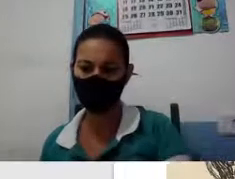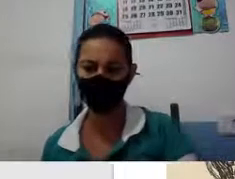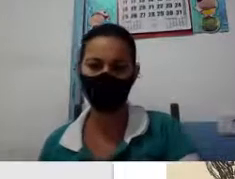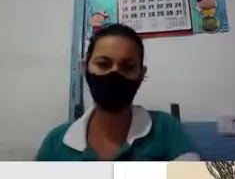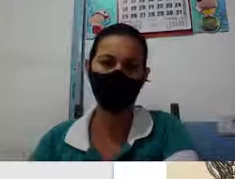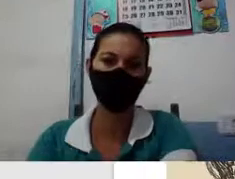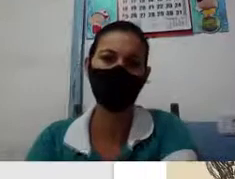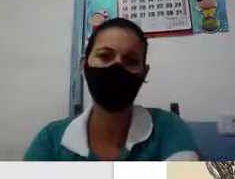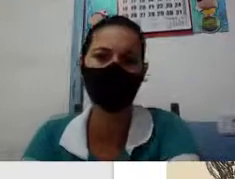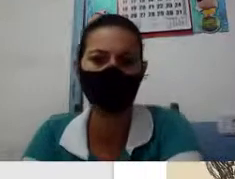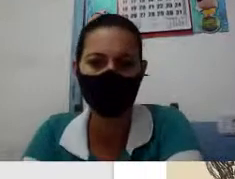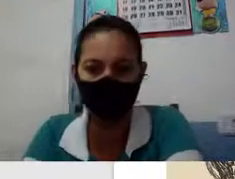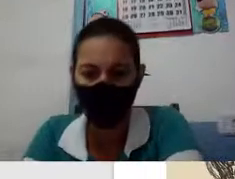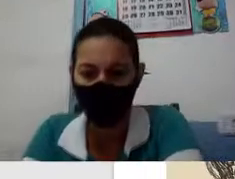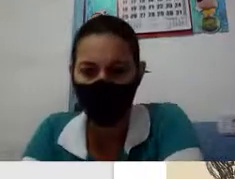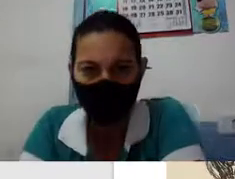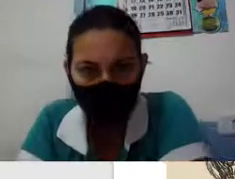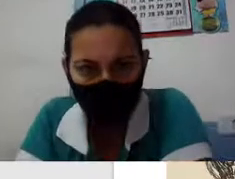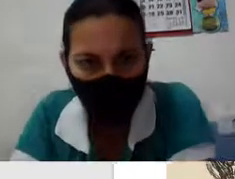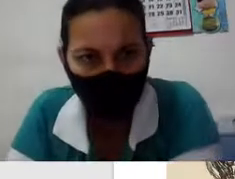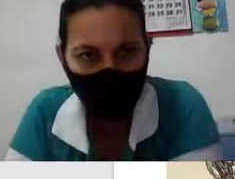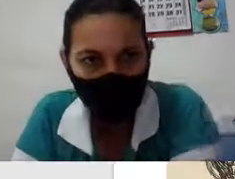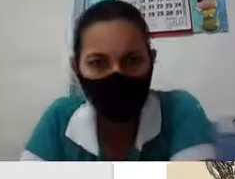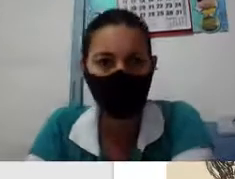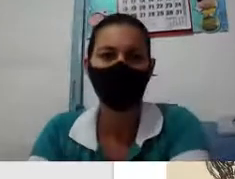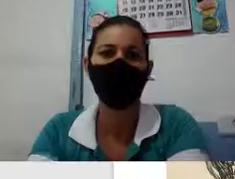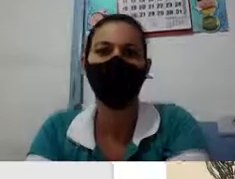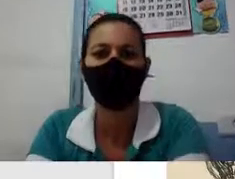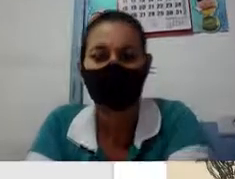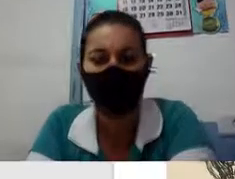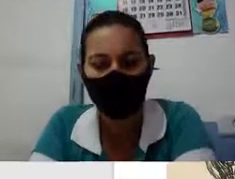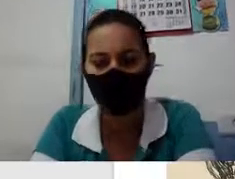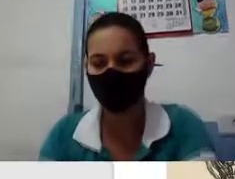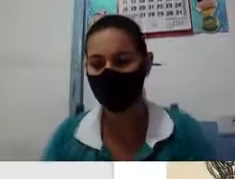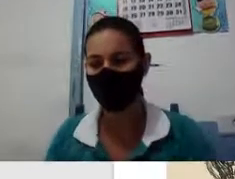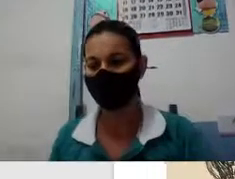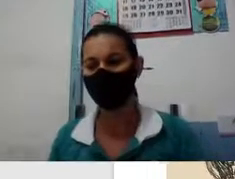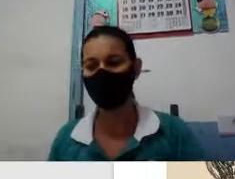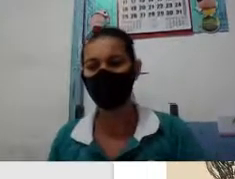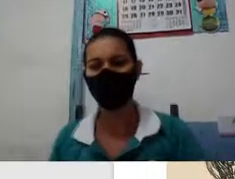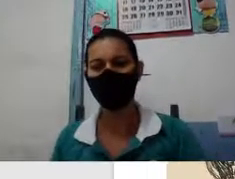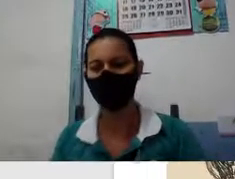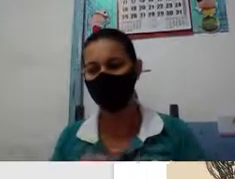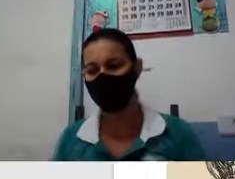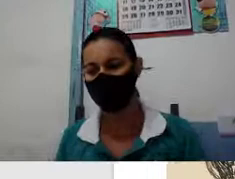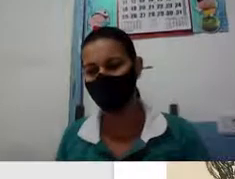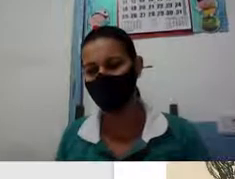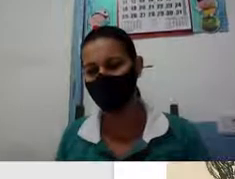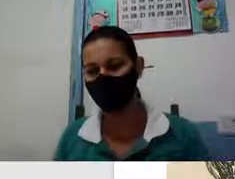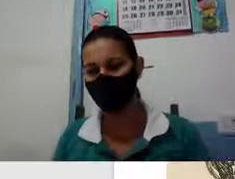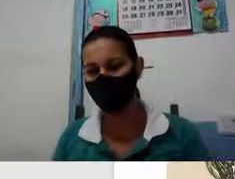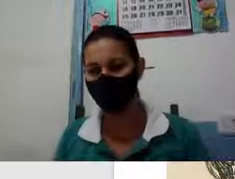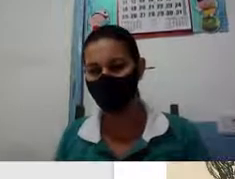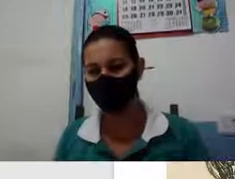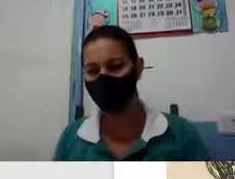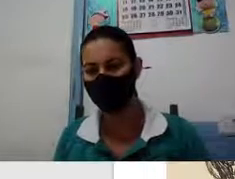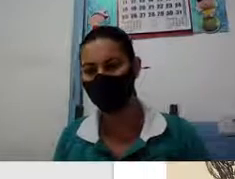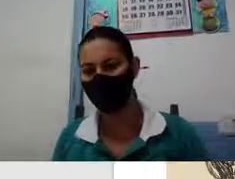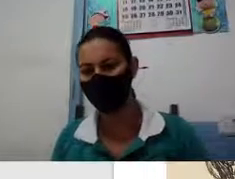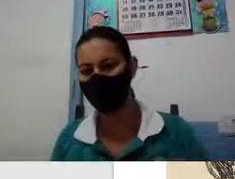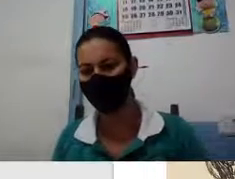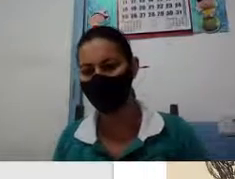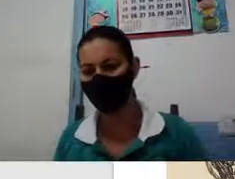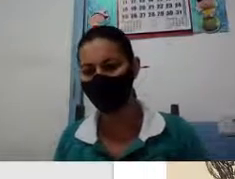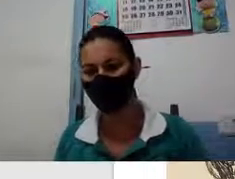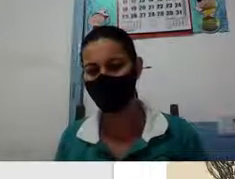Após se tornar viúvo, dedica-se à vida eclesiástica e volta para a Bahia. Ali, envolveu-se na vida boêmia